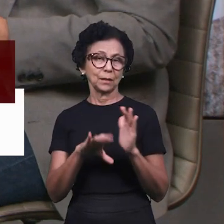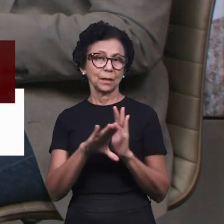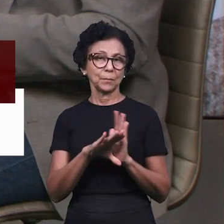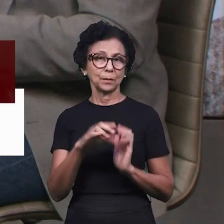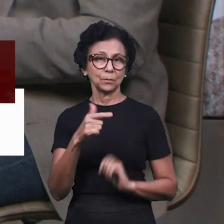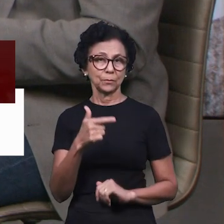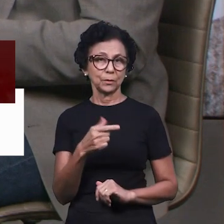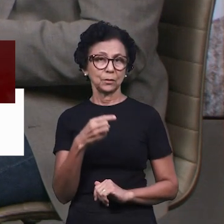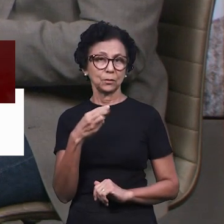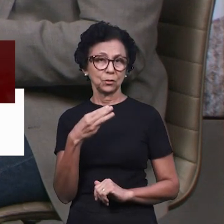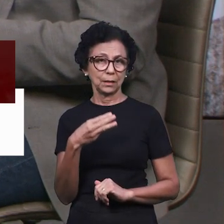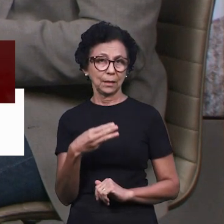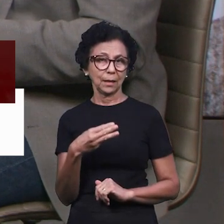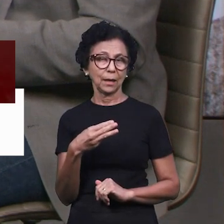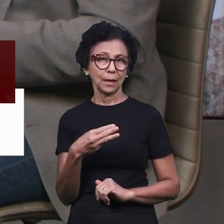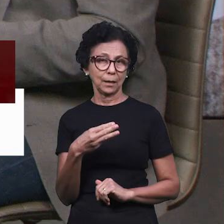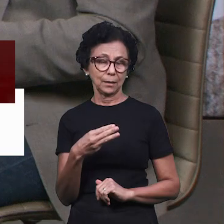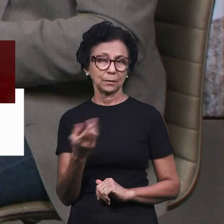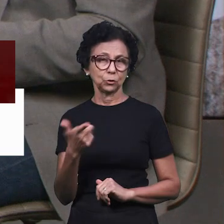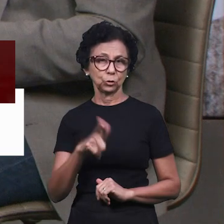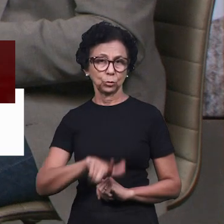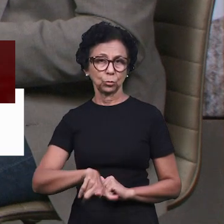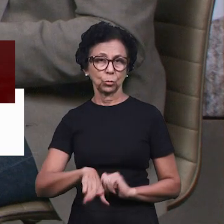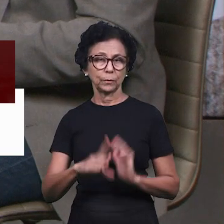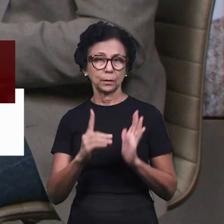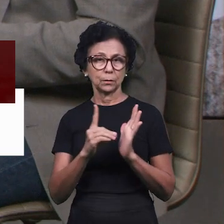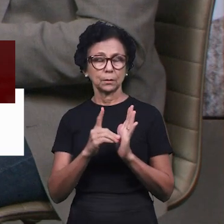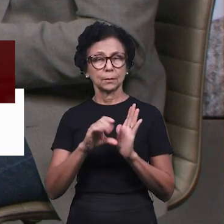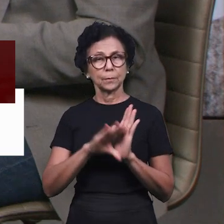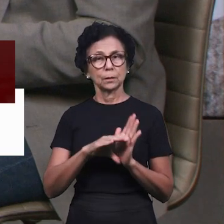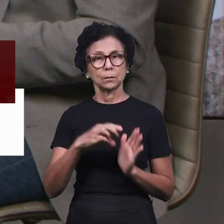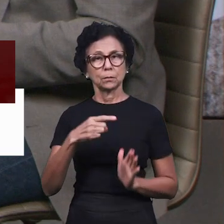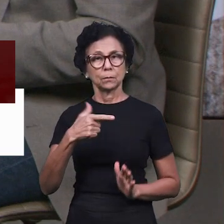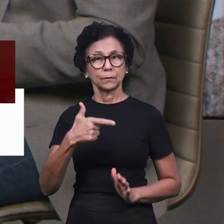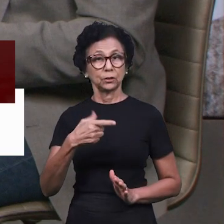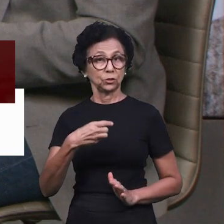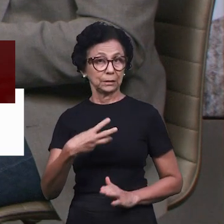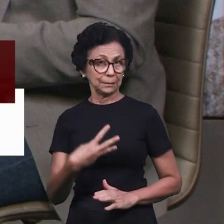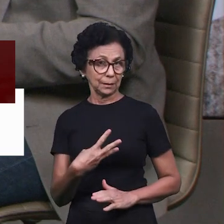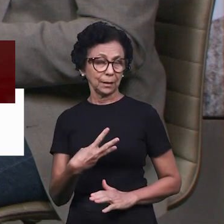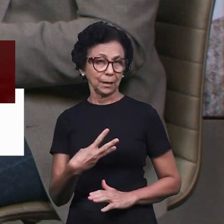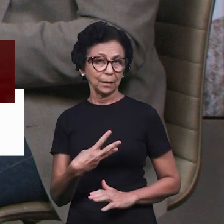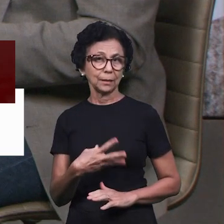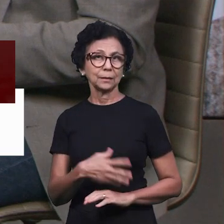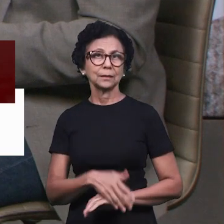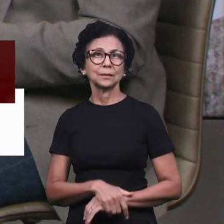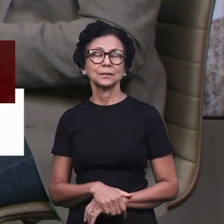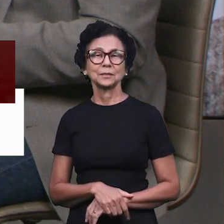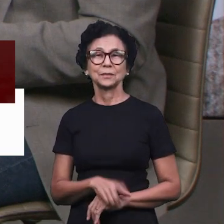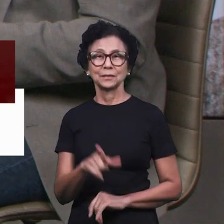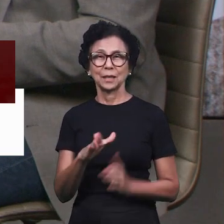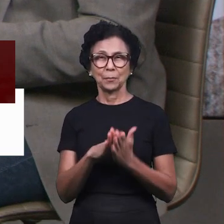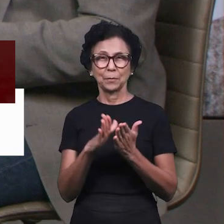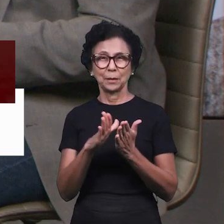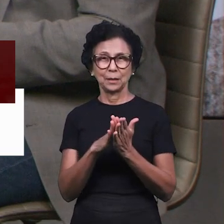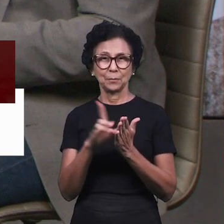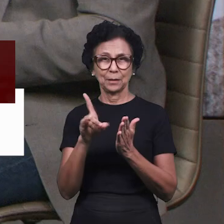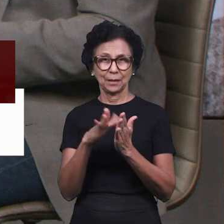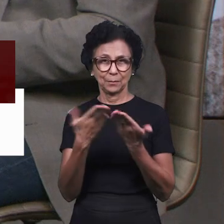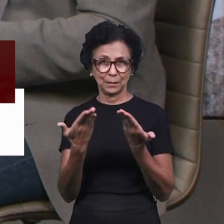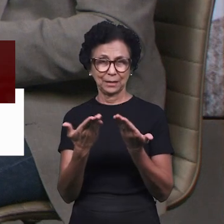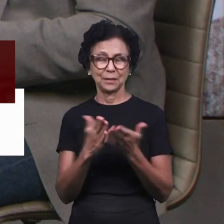capítulo 23, Deuteronômio, capítulo 23, enquanto você vai abrindo aí a sua Bíblia.